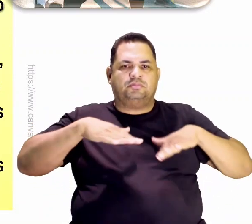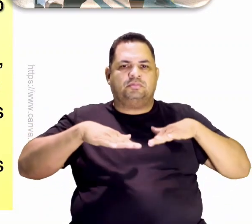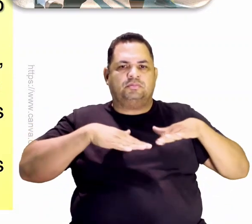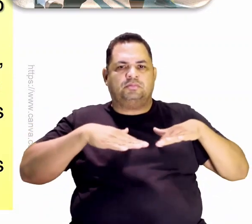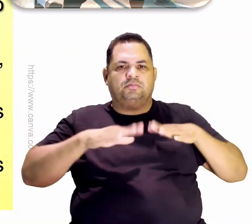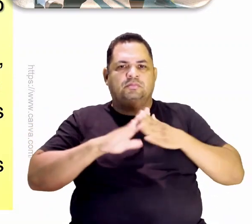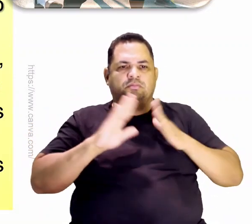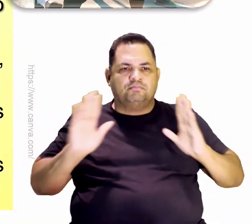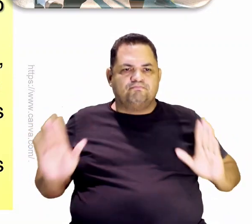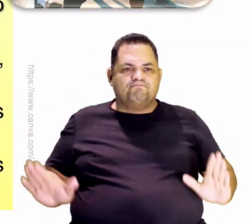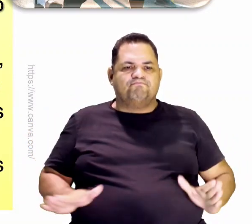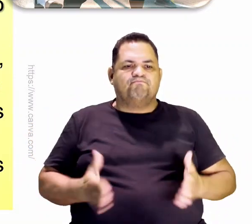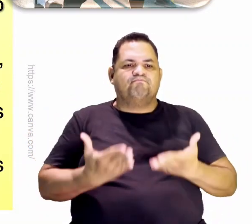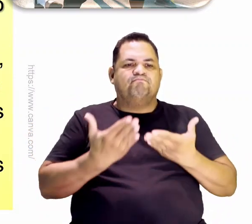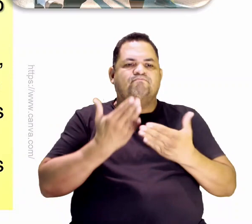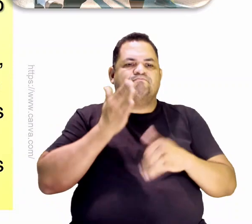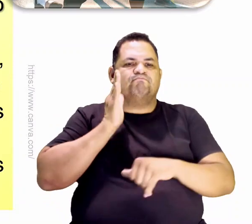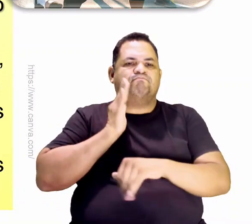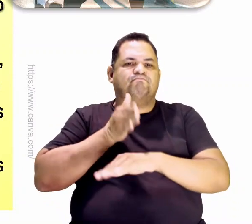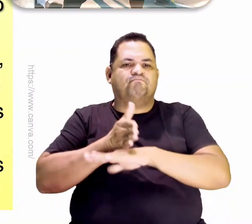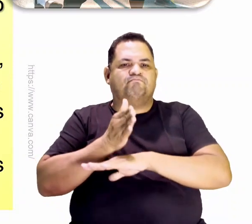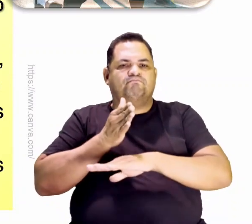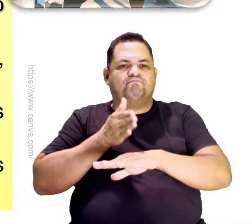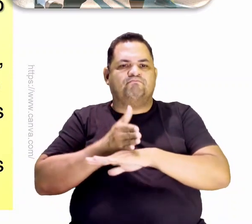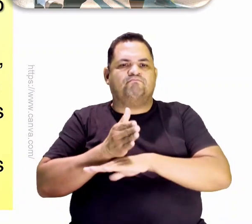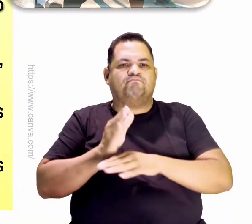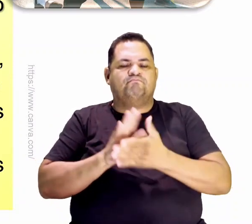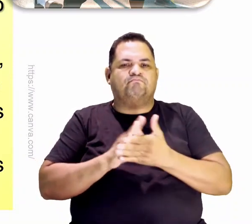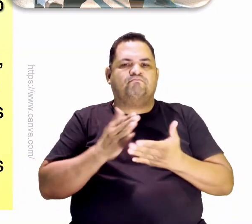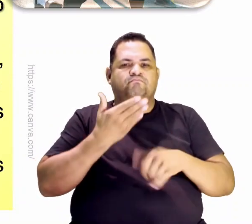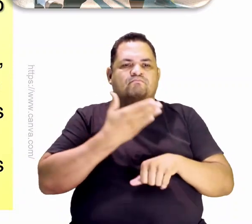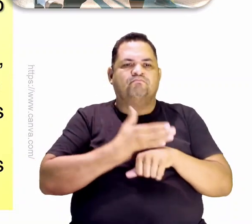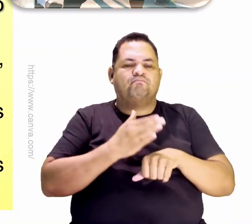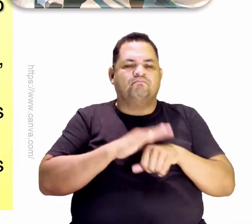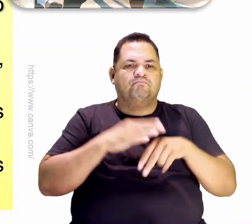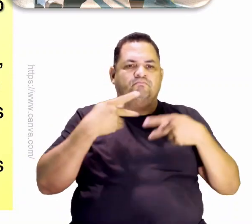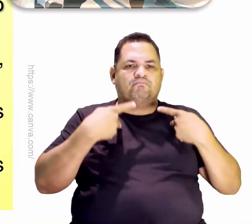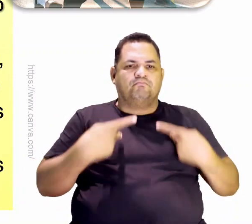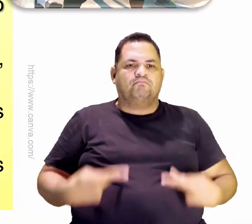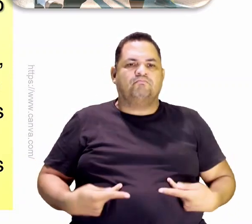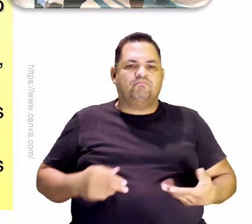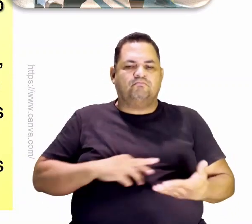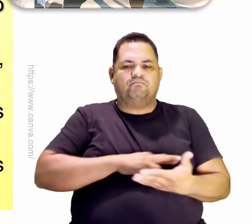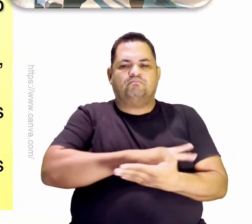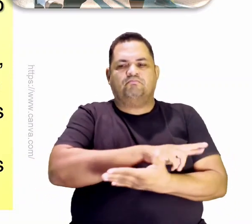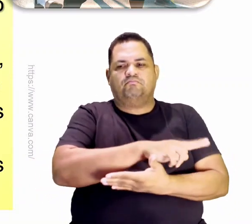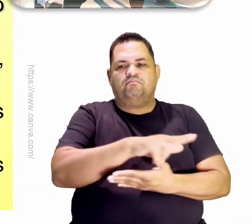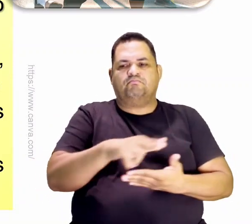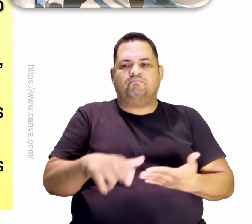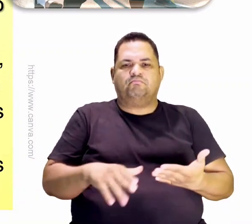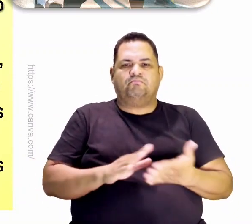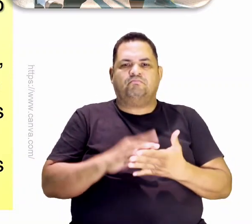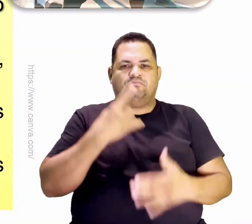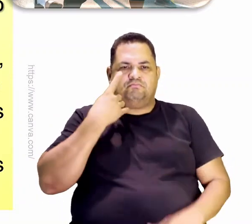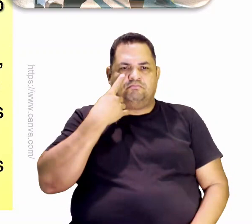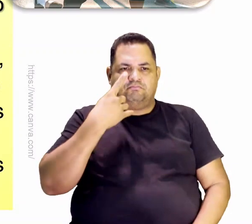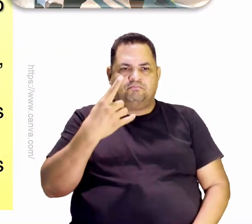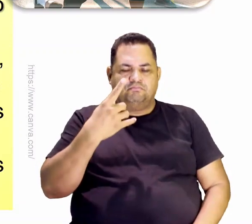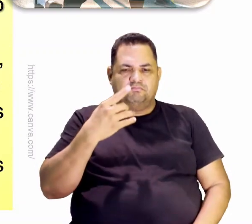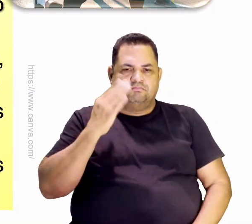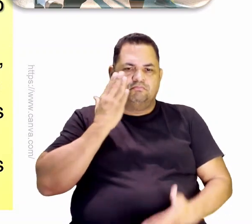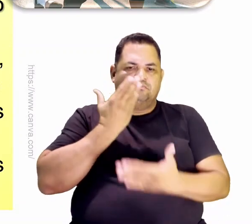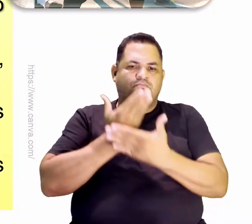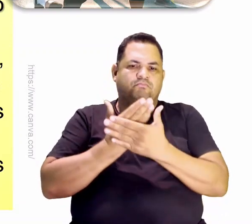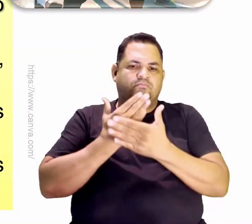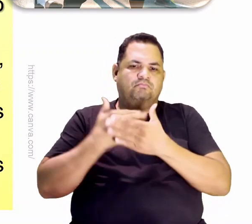sejam estimulados a participar de práticas corporais diversificadas. Vocês viram aí ao longo das aulas que eu